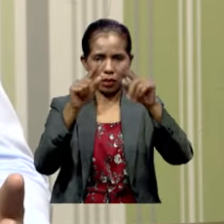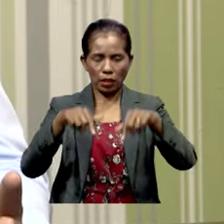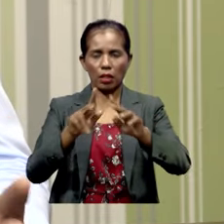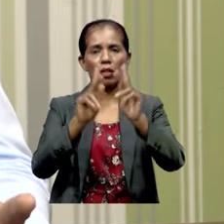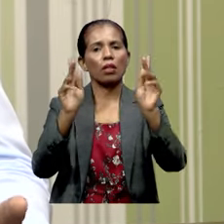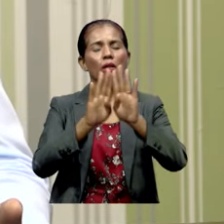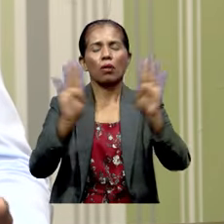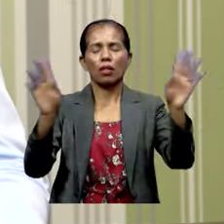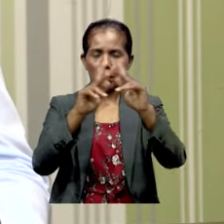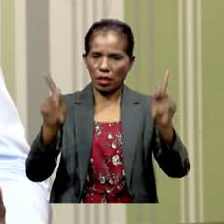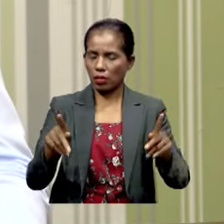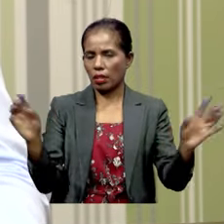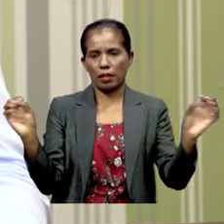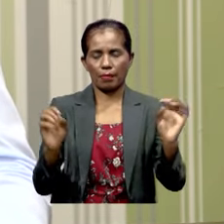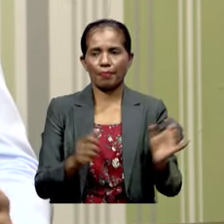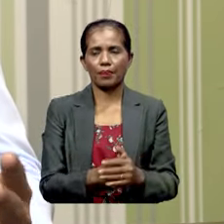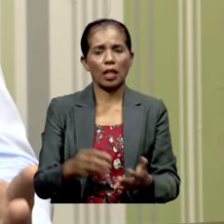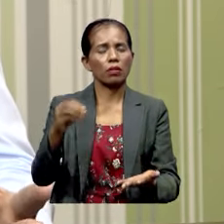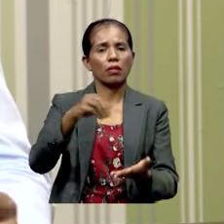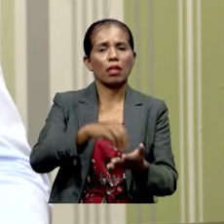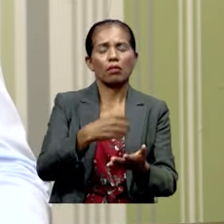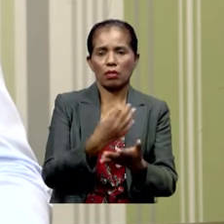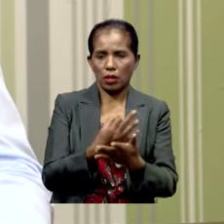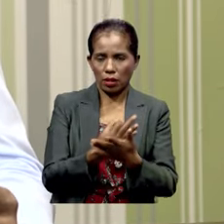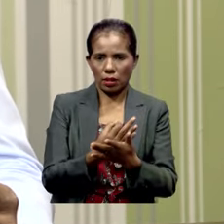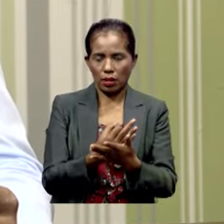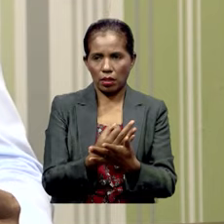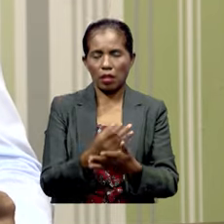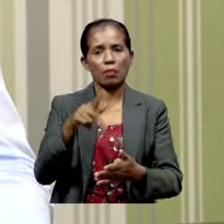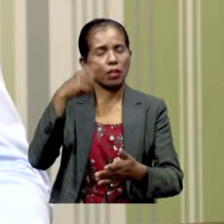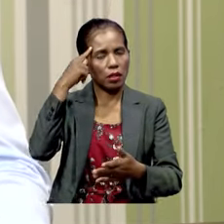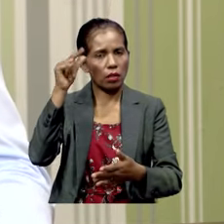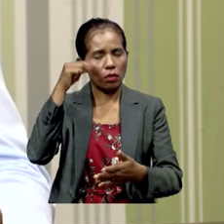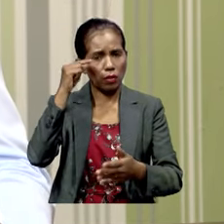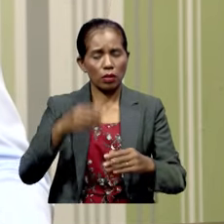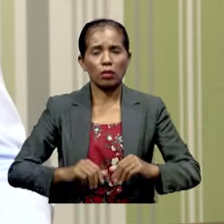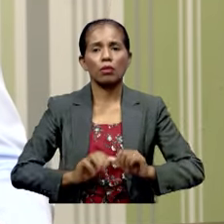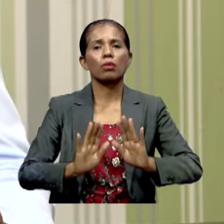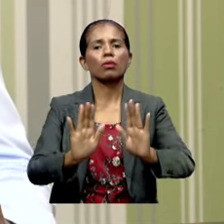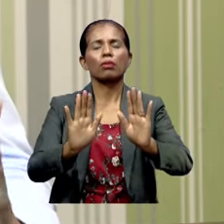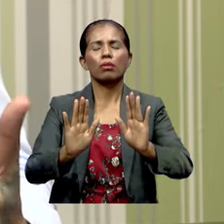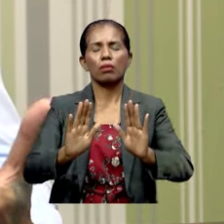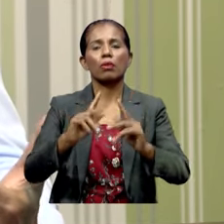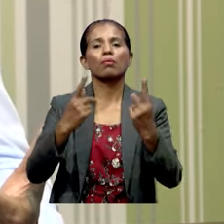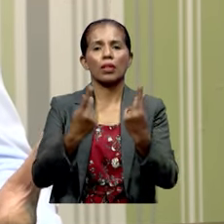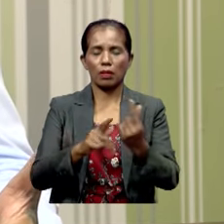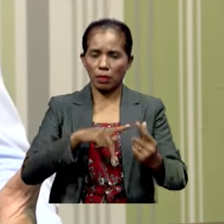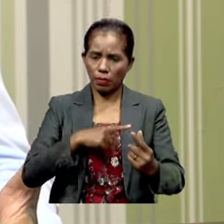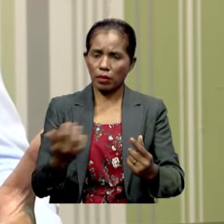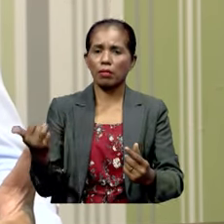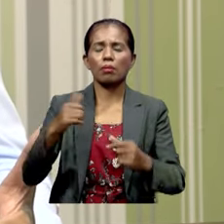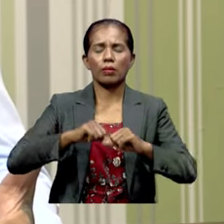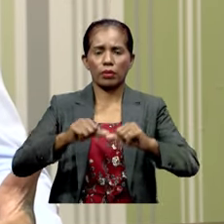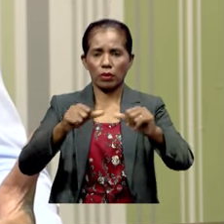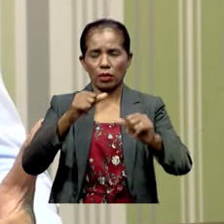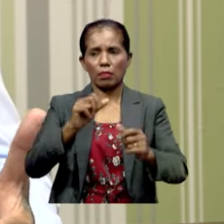queos atrai investimentos também o político governo de agora cara duro setor privado boa em setor profissional talo parceria só é